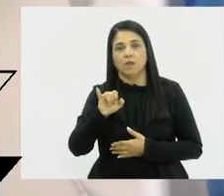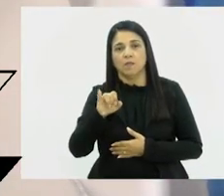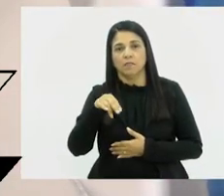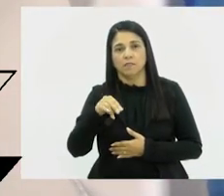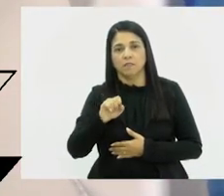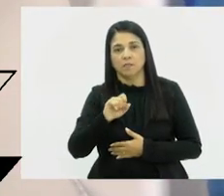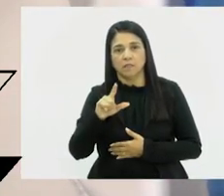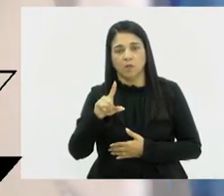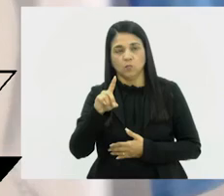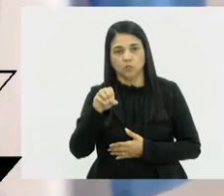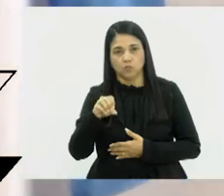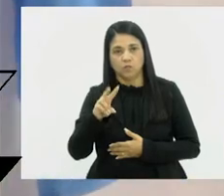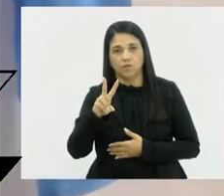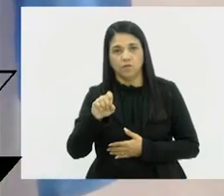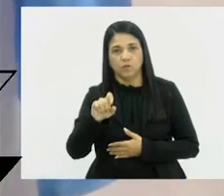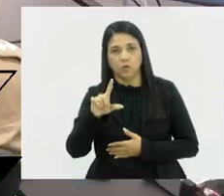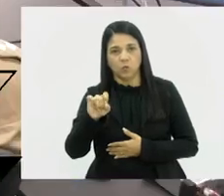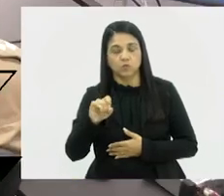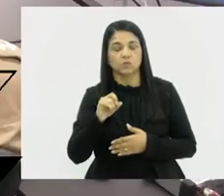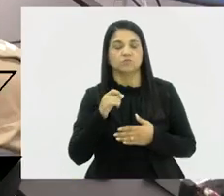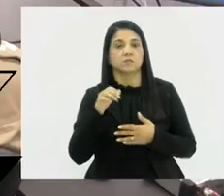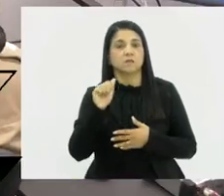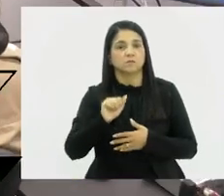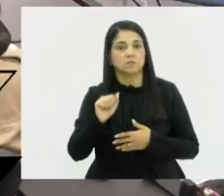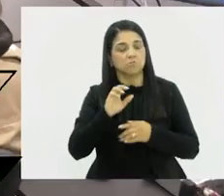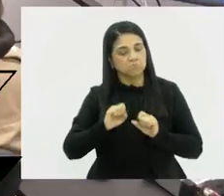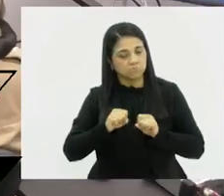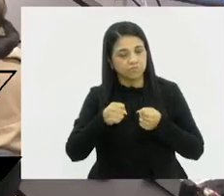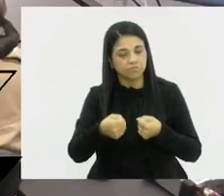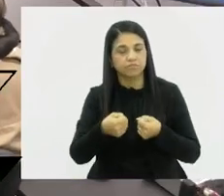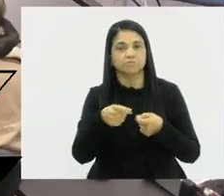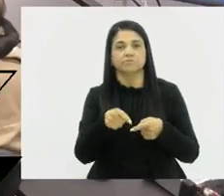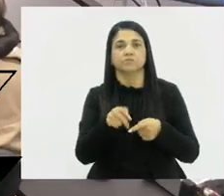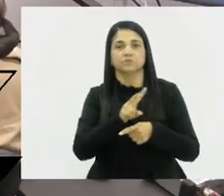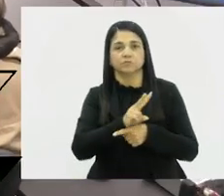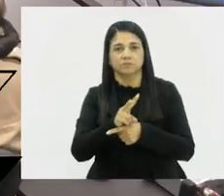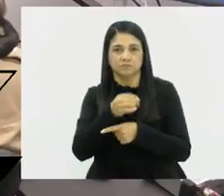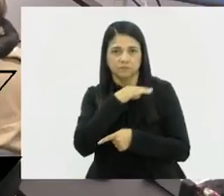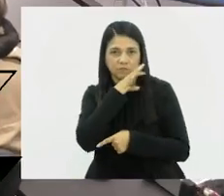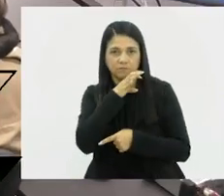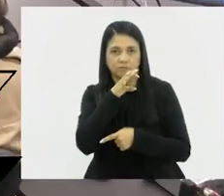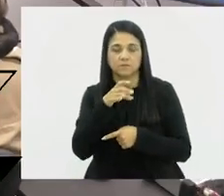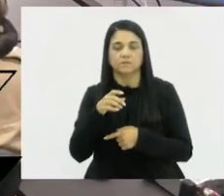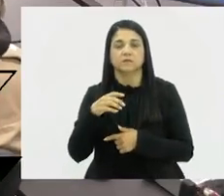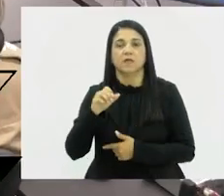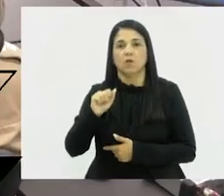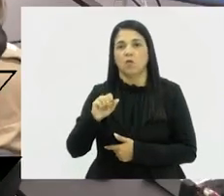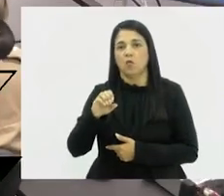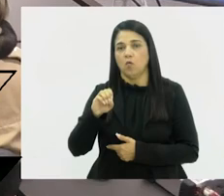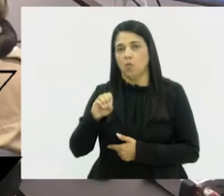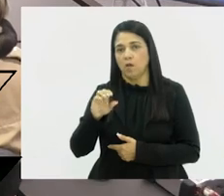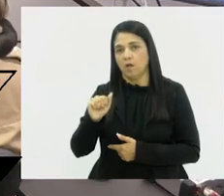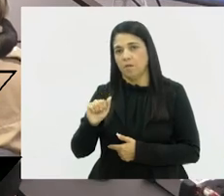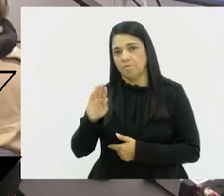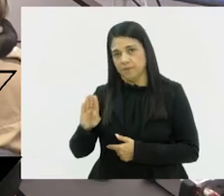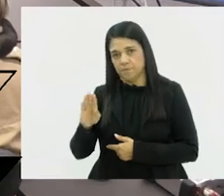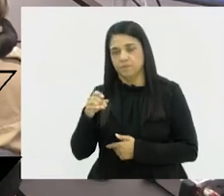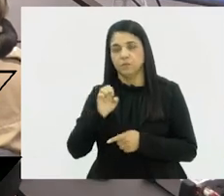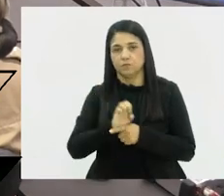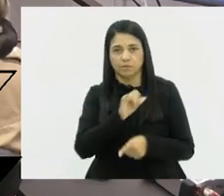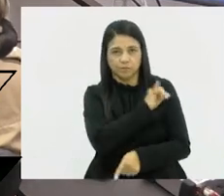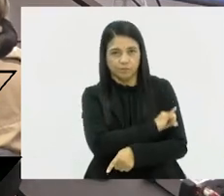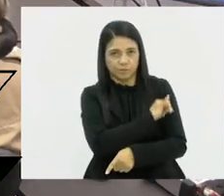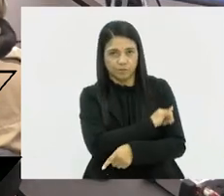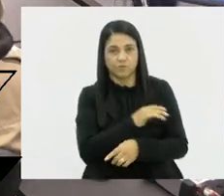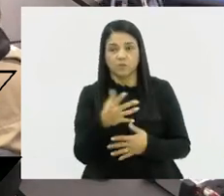Proteção e Defesa dos Animais da Ordem dos Advogados do Brasil. Seccional Estado do Rio de Janeiro. Boa tarde, meu irmão. Queria